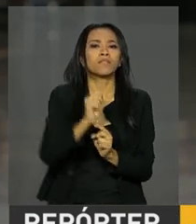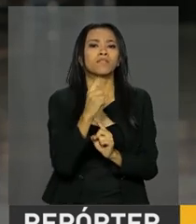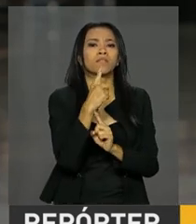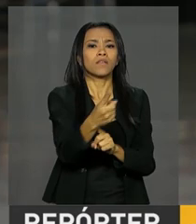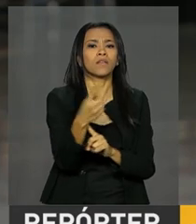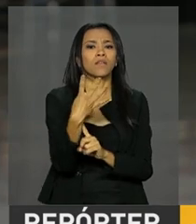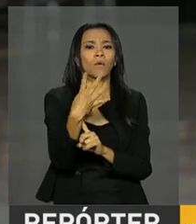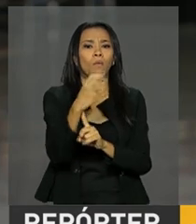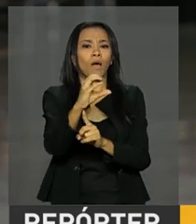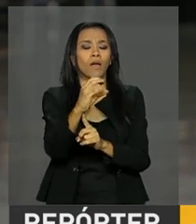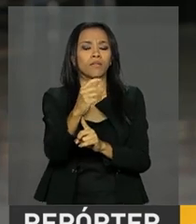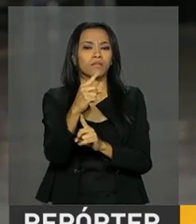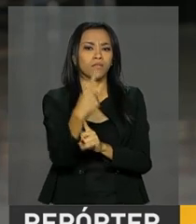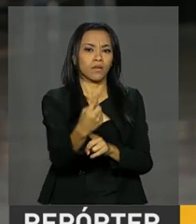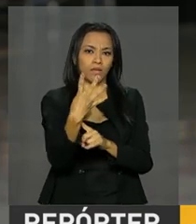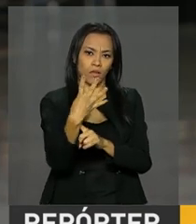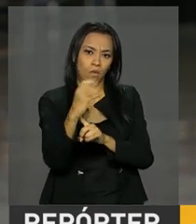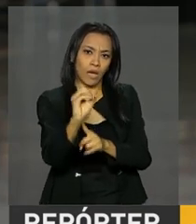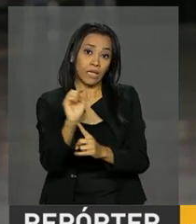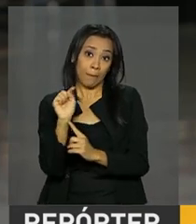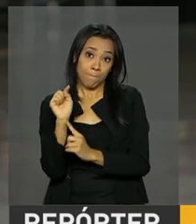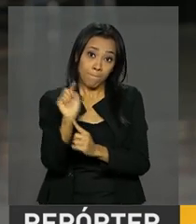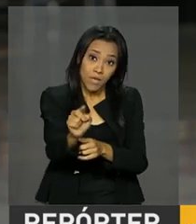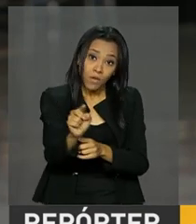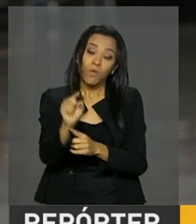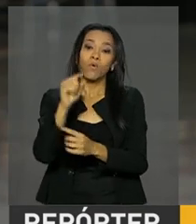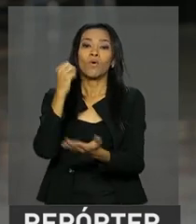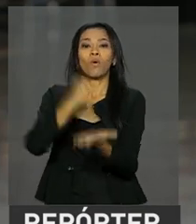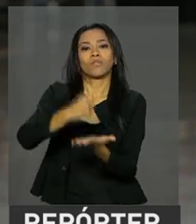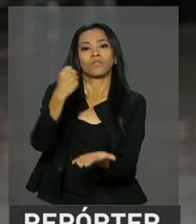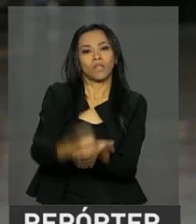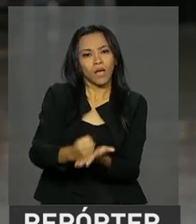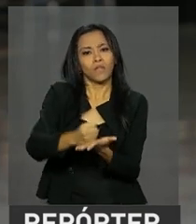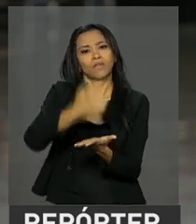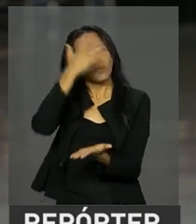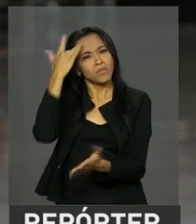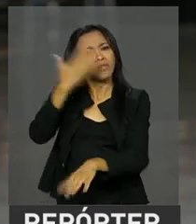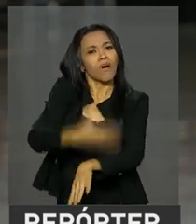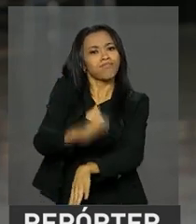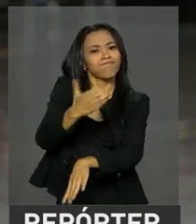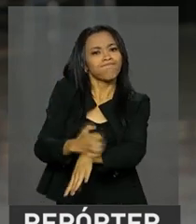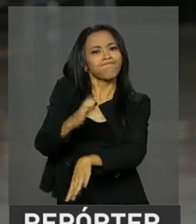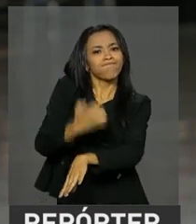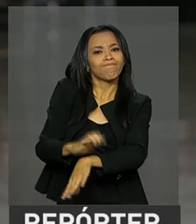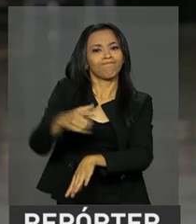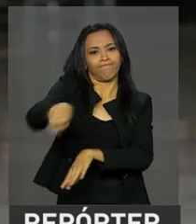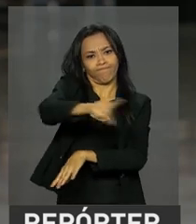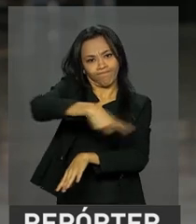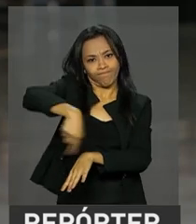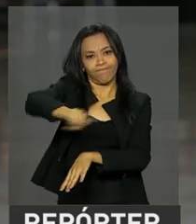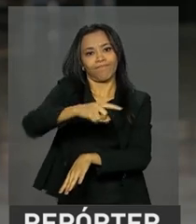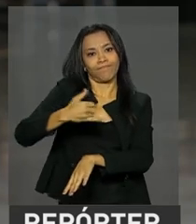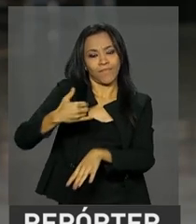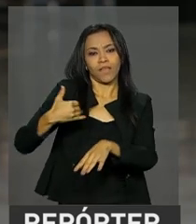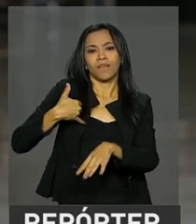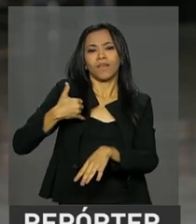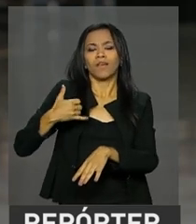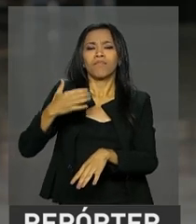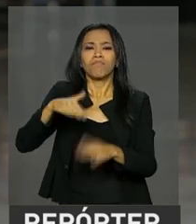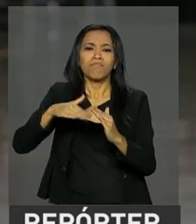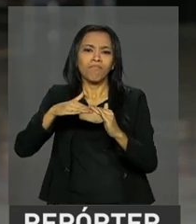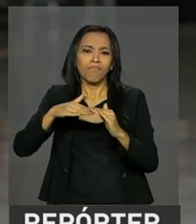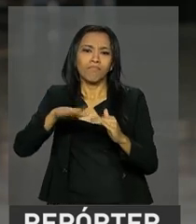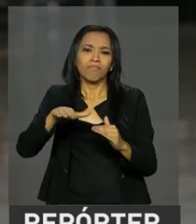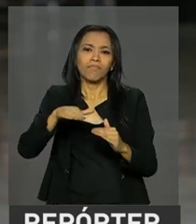novos contratos de Aprendizes no país são algumas boas notícias aí que a gente teve conhecimento durante essa